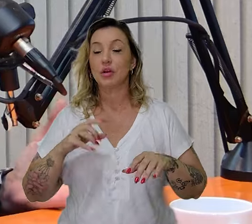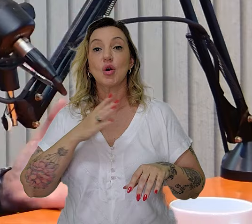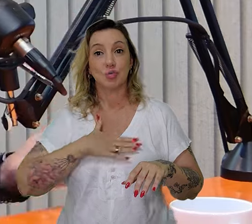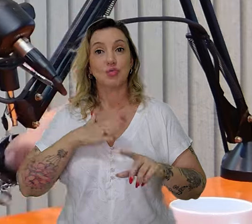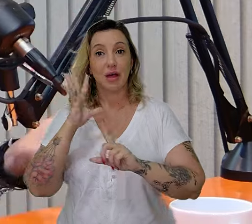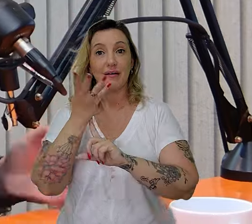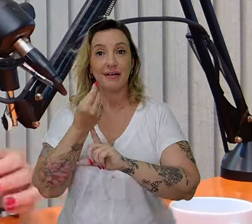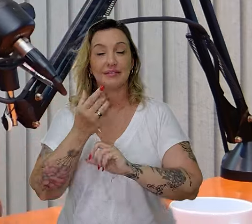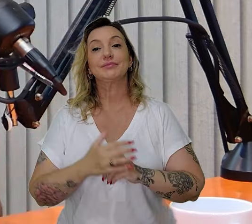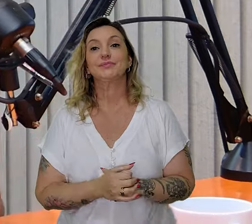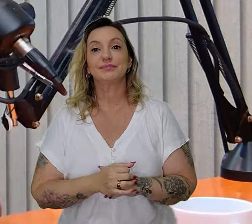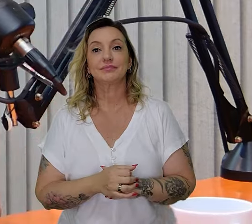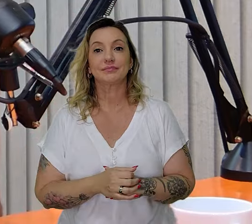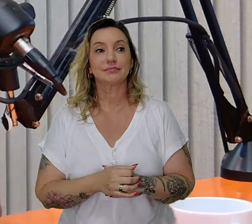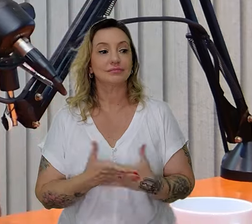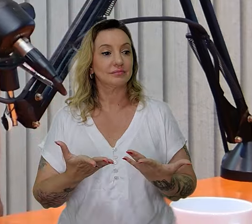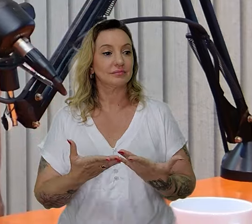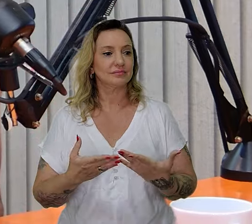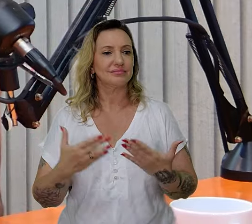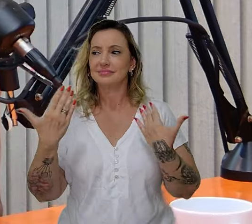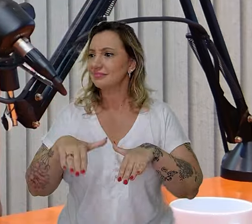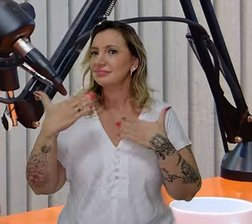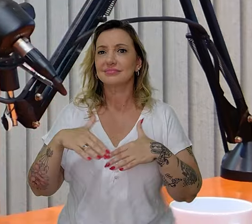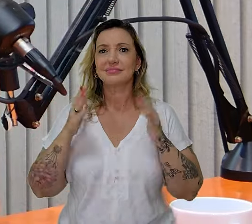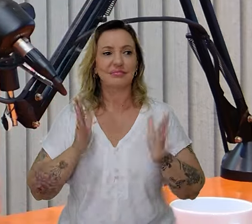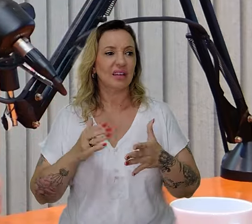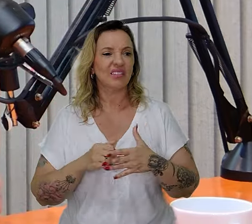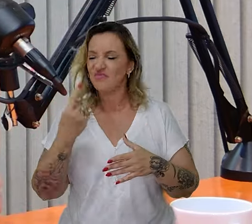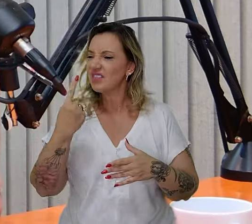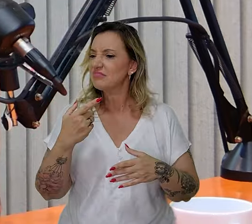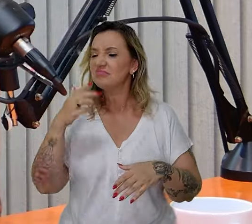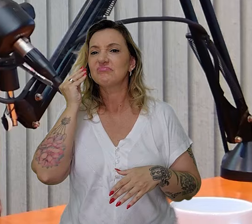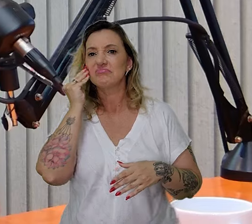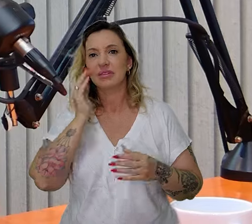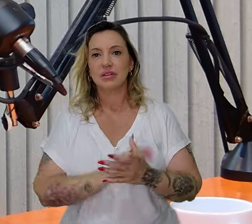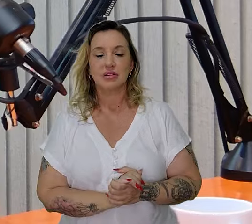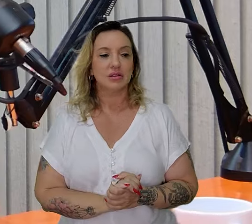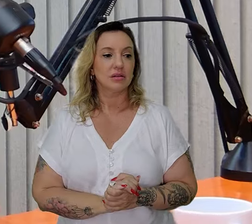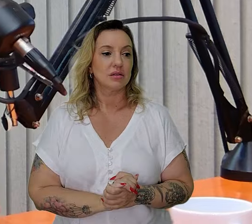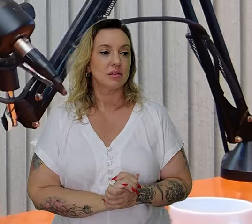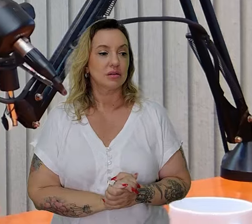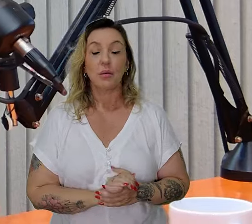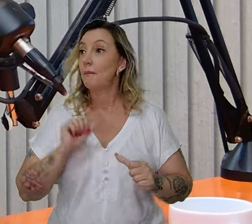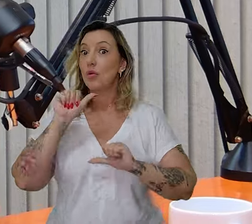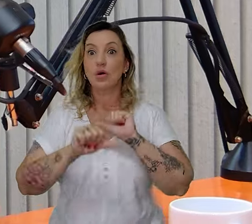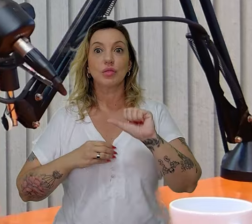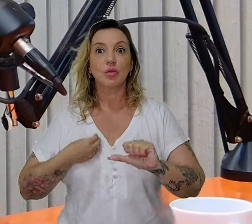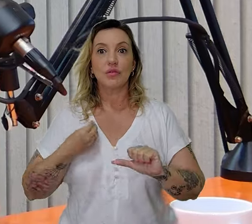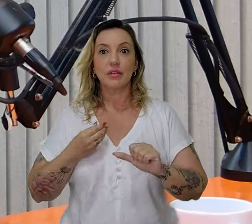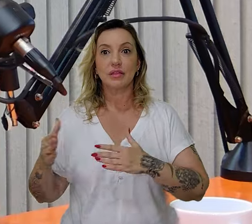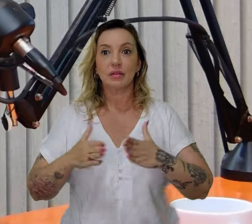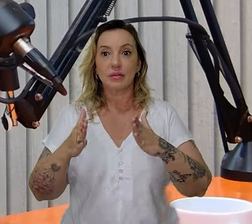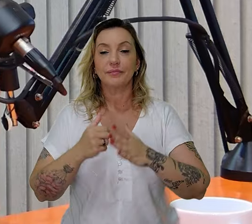artística ol aí eu falei vou fazer tanta prova já vou fazer mais uma Taís mudou minha vida mudou